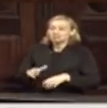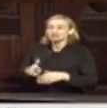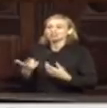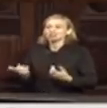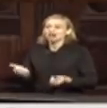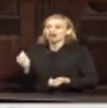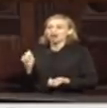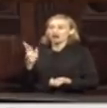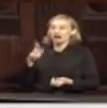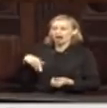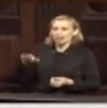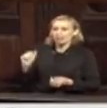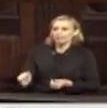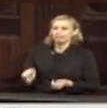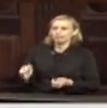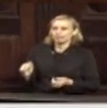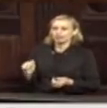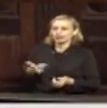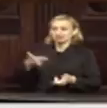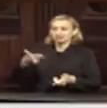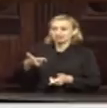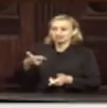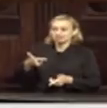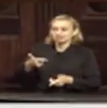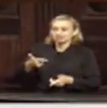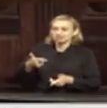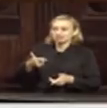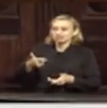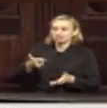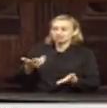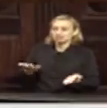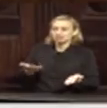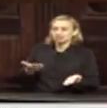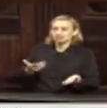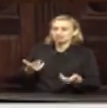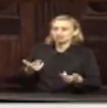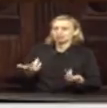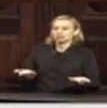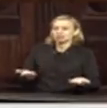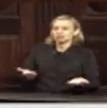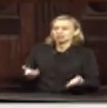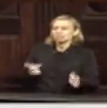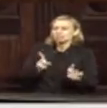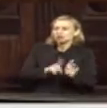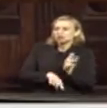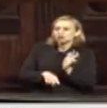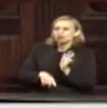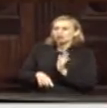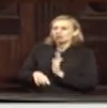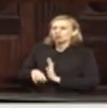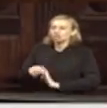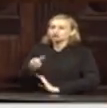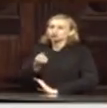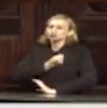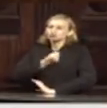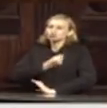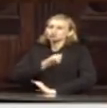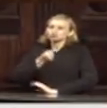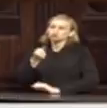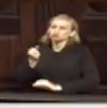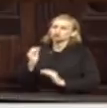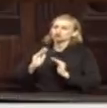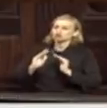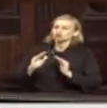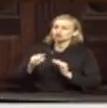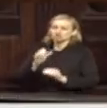armas, são os lugares com menor índice de tratamento de esgoto, são os lugares com menor índice de crianças na escola, com maiores índices